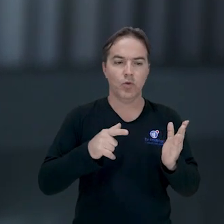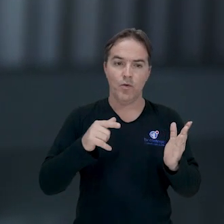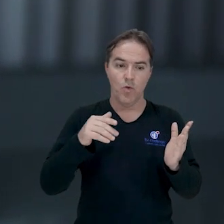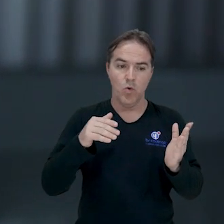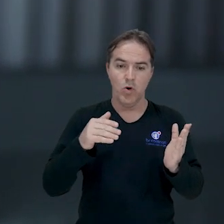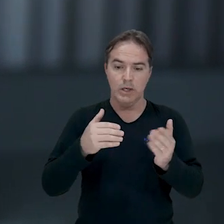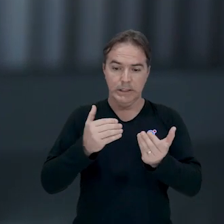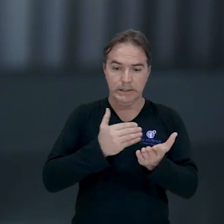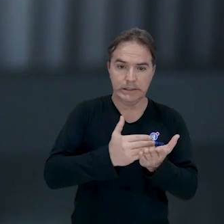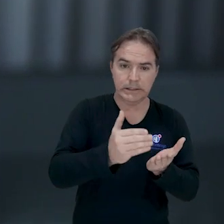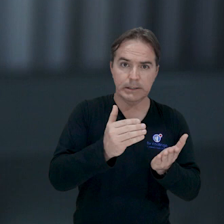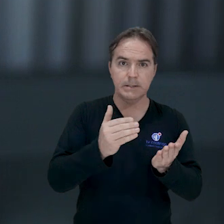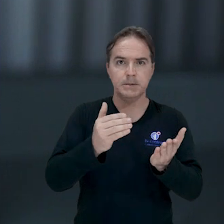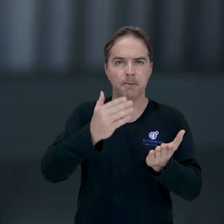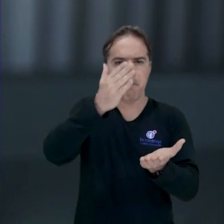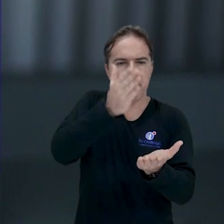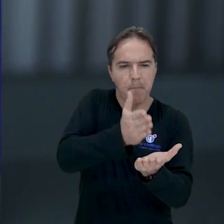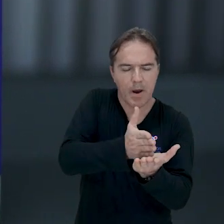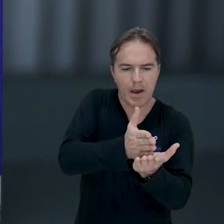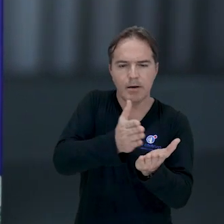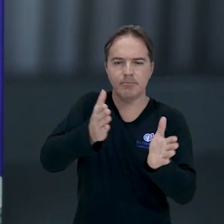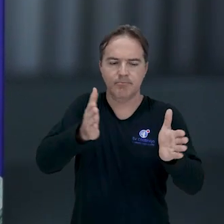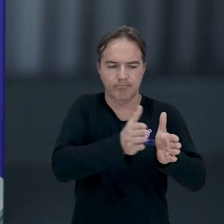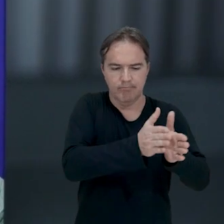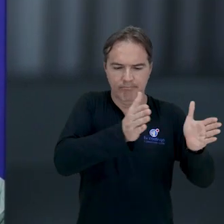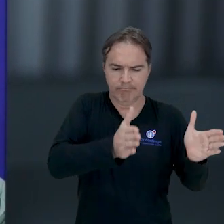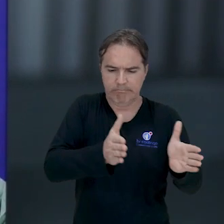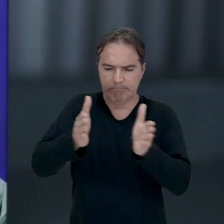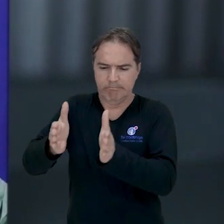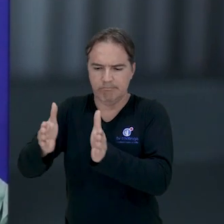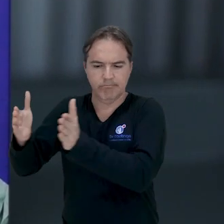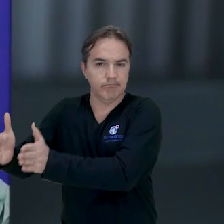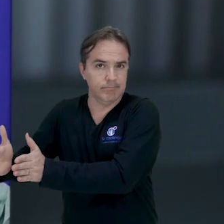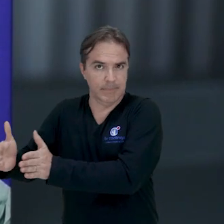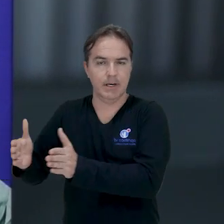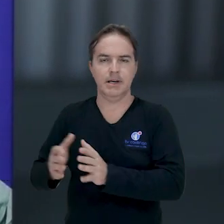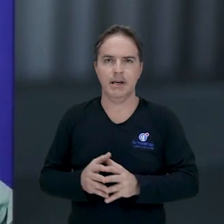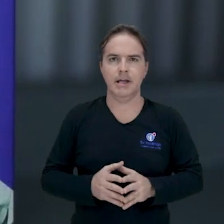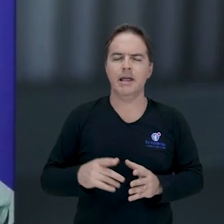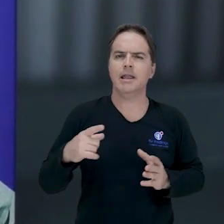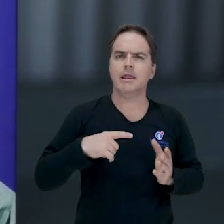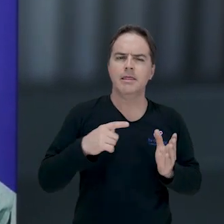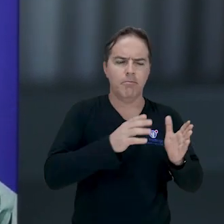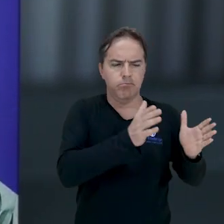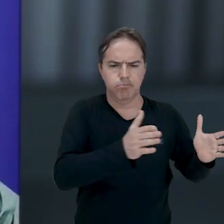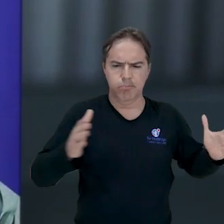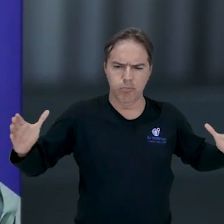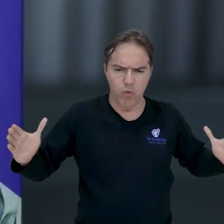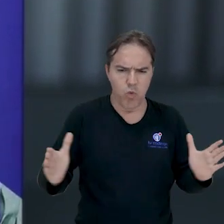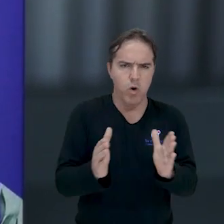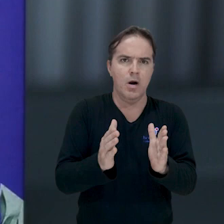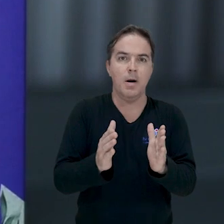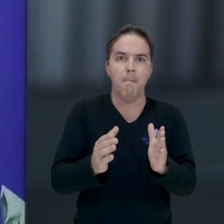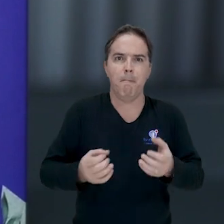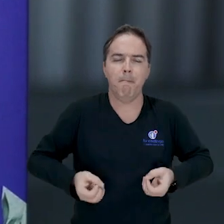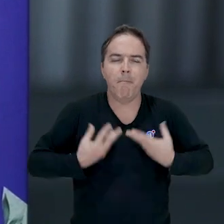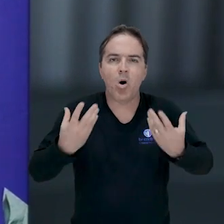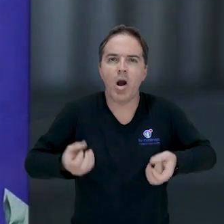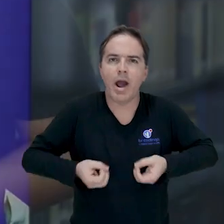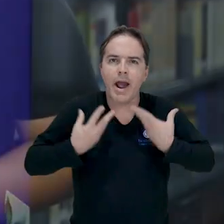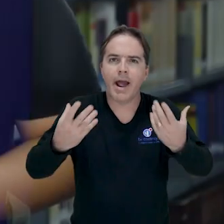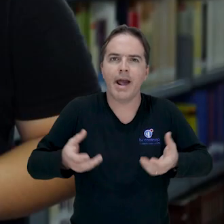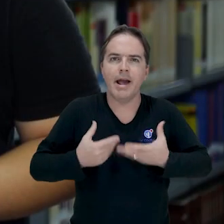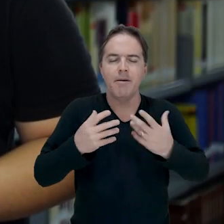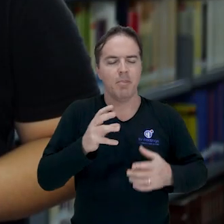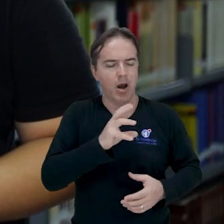fim. Foram poemas que foram construídos ao longo do tempo. E eu reuni esses poemas na temática